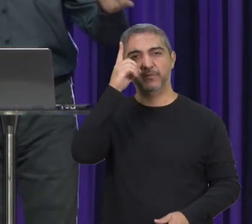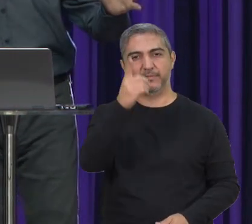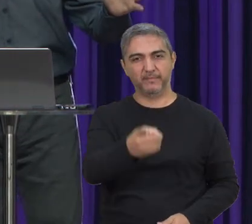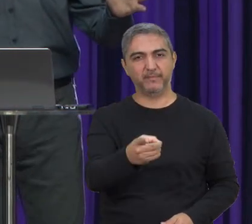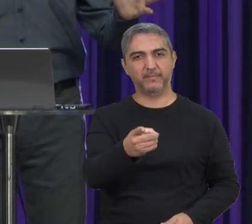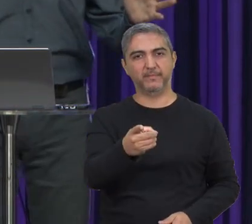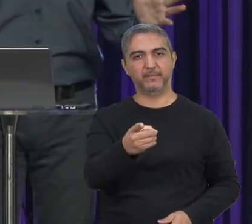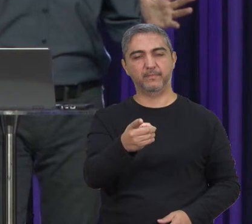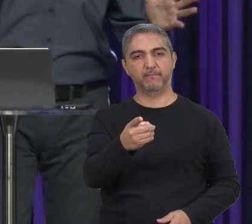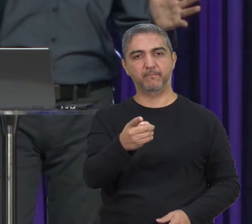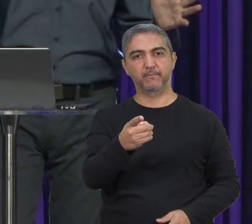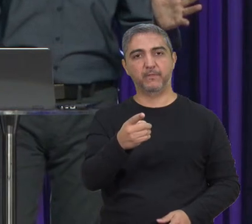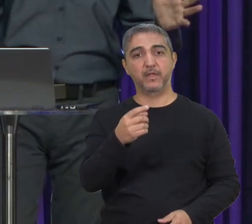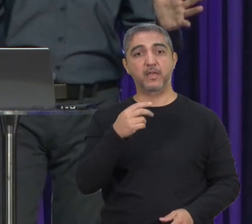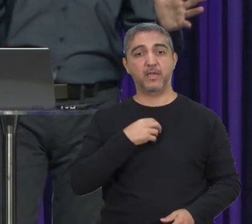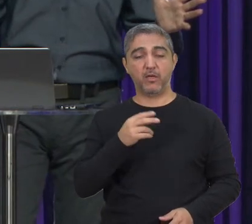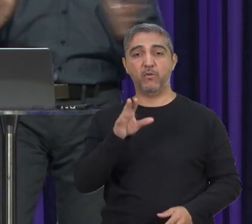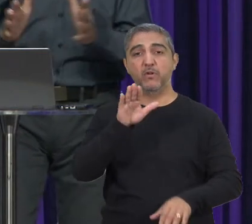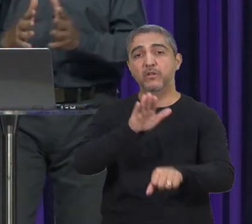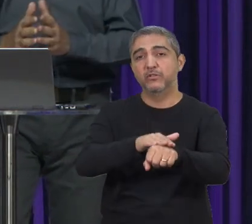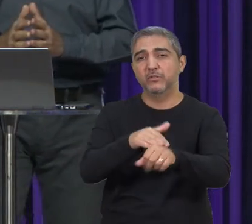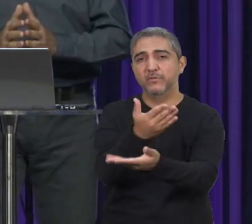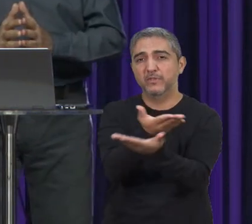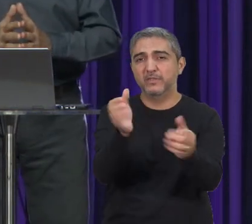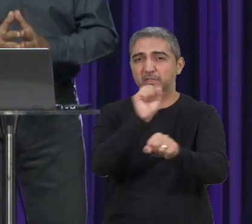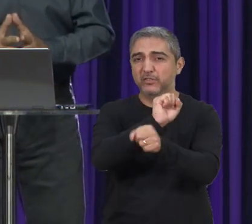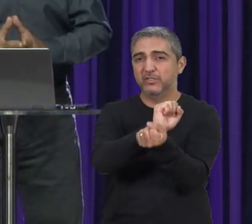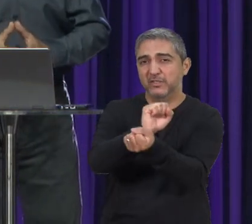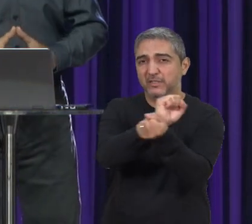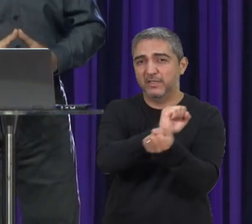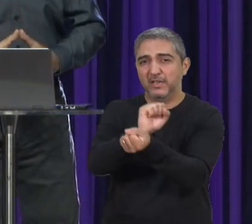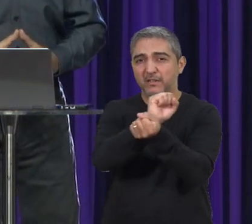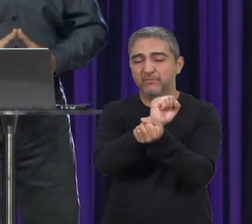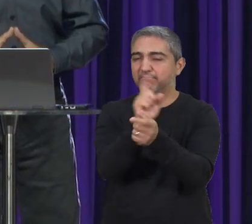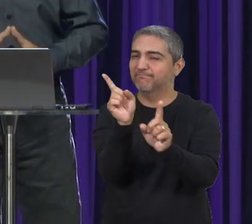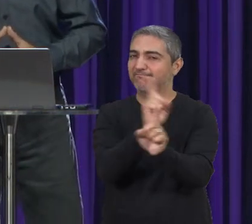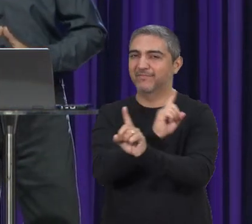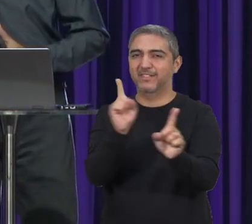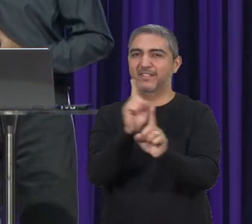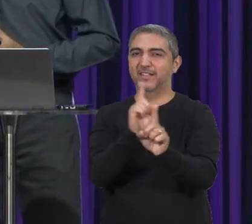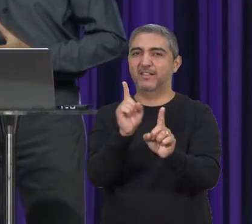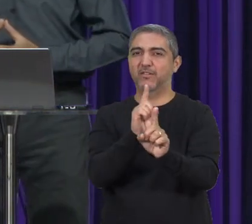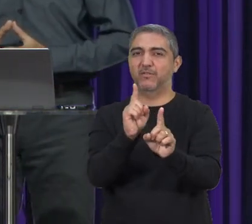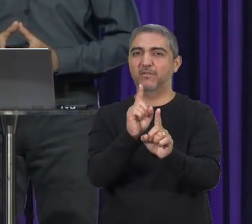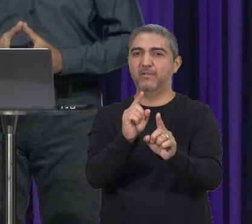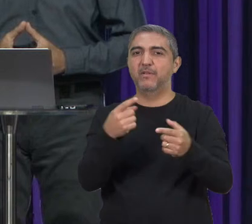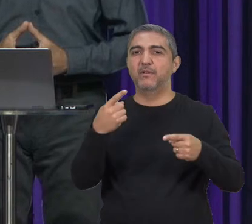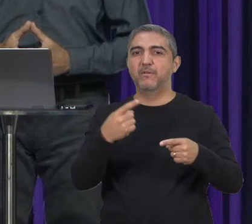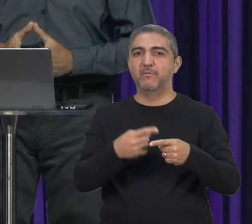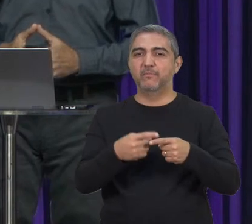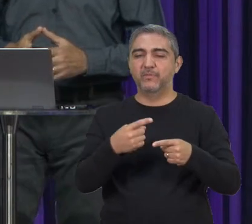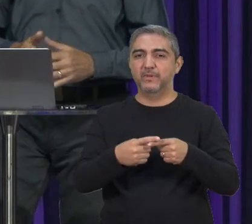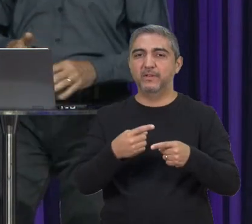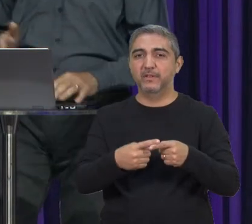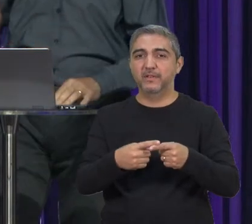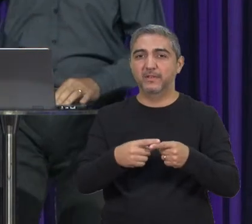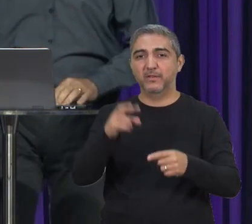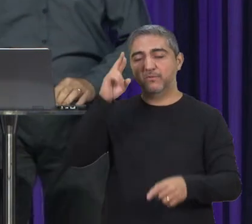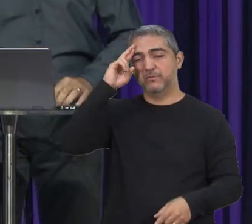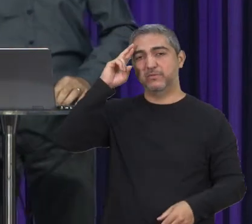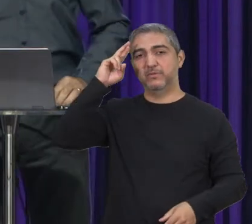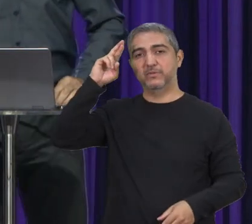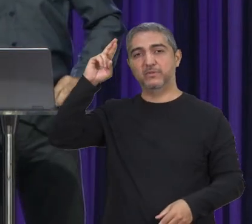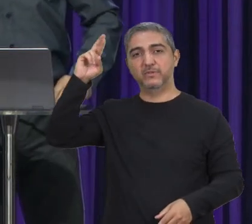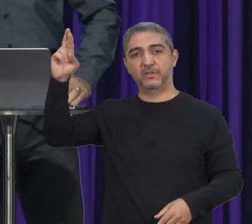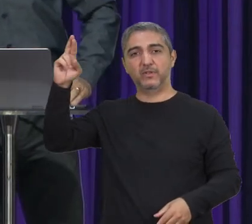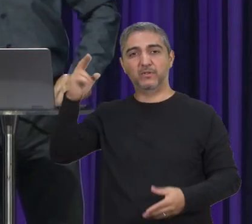de escravos, pois o Senhor não faz confidências aos seus escravos.